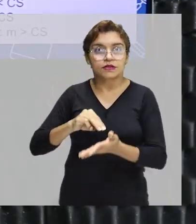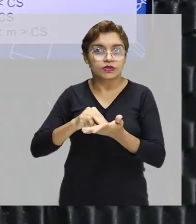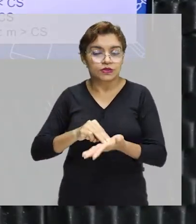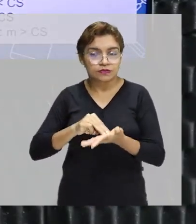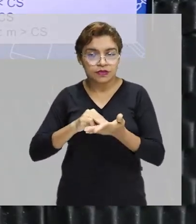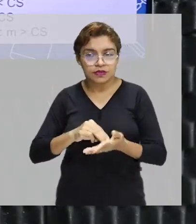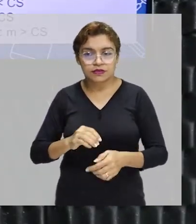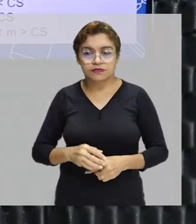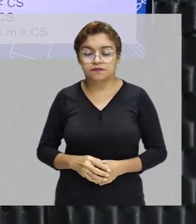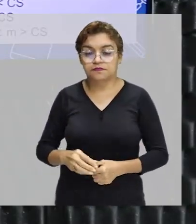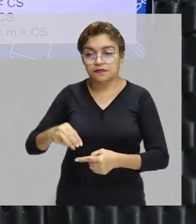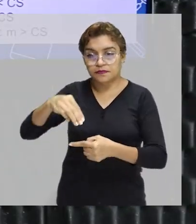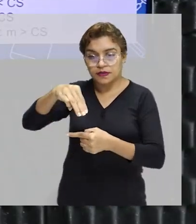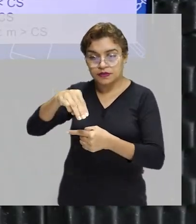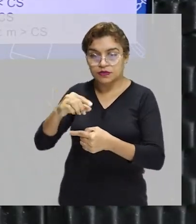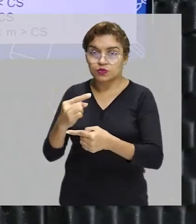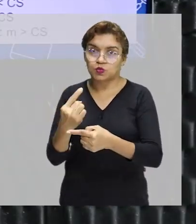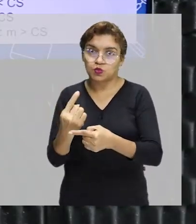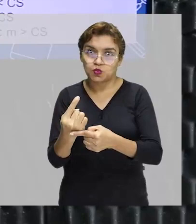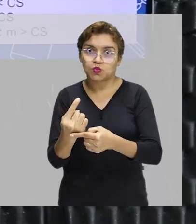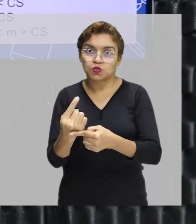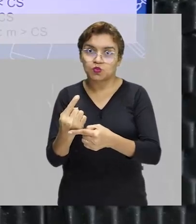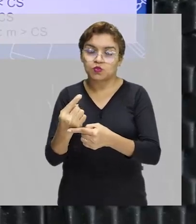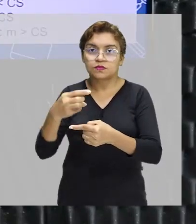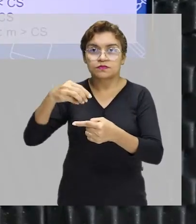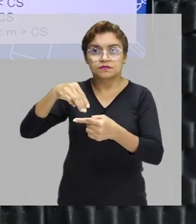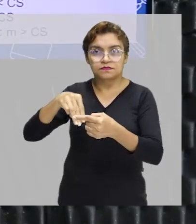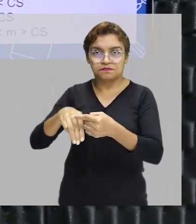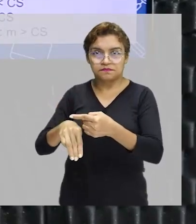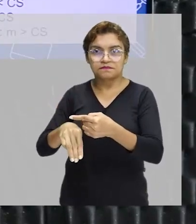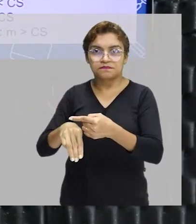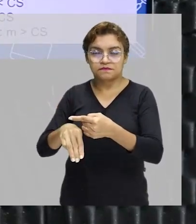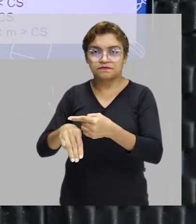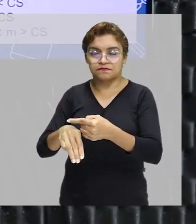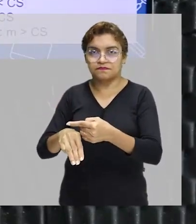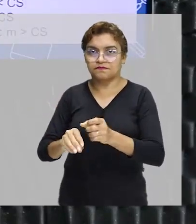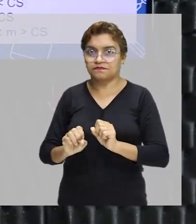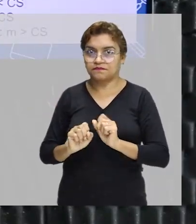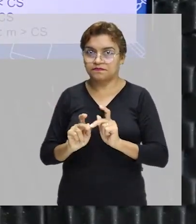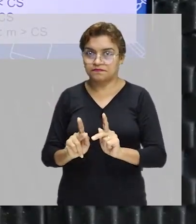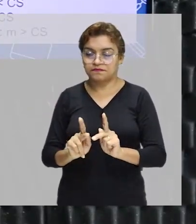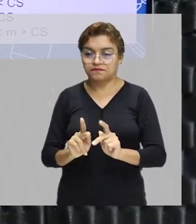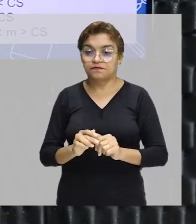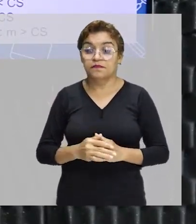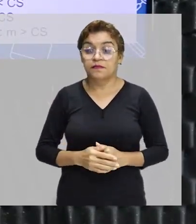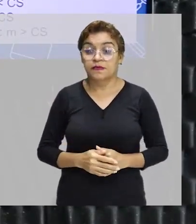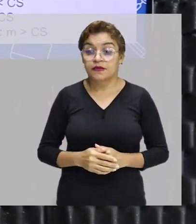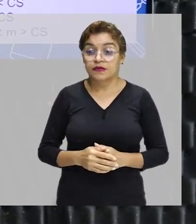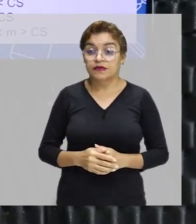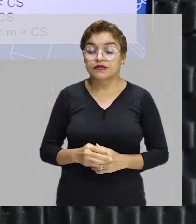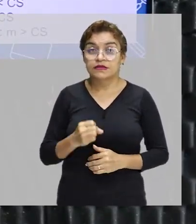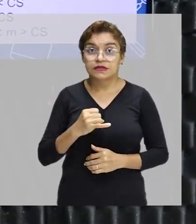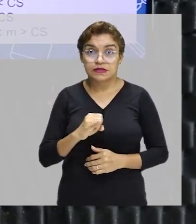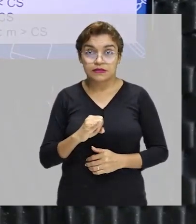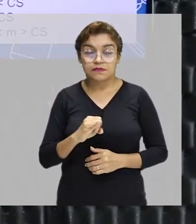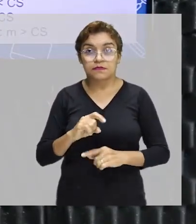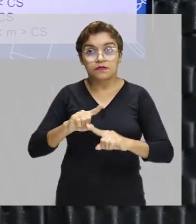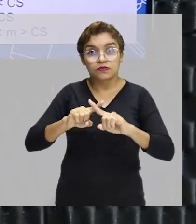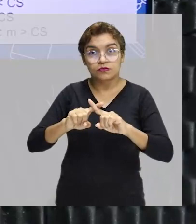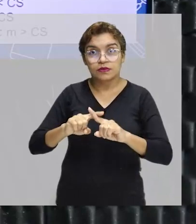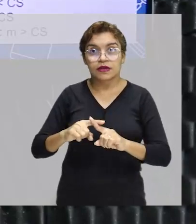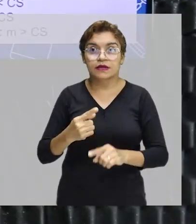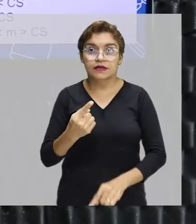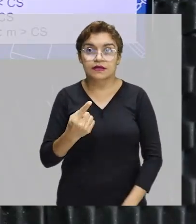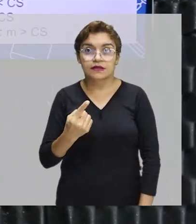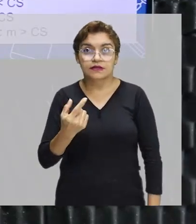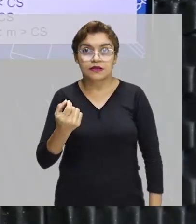a massa do soluto dividido pela massa da solução. Quando eu multiplico isso por 100%,